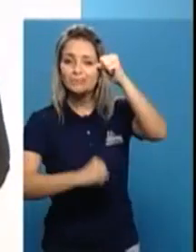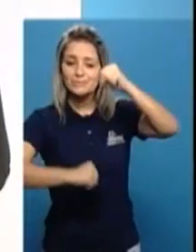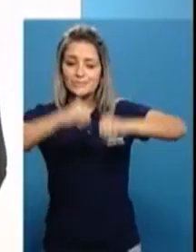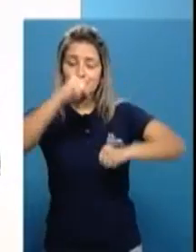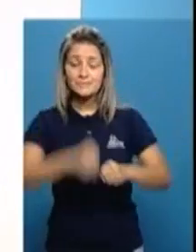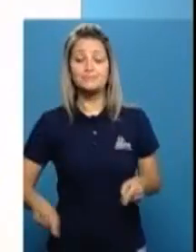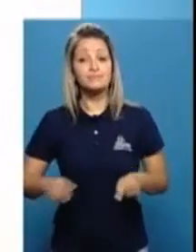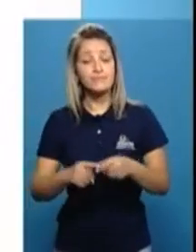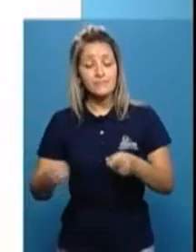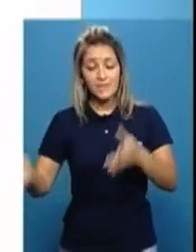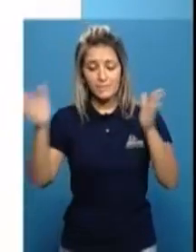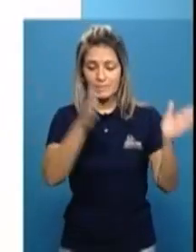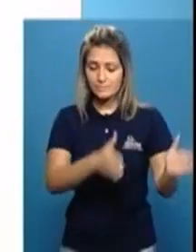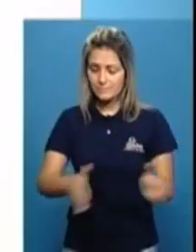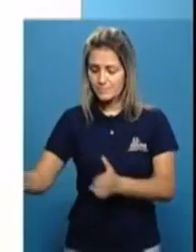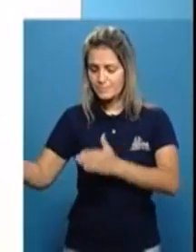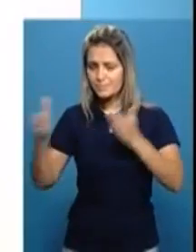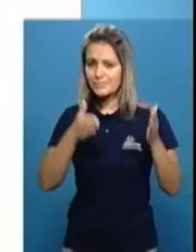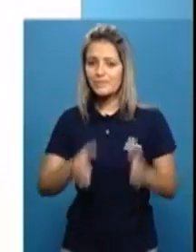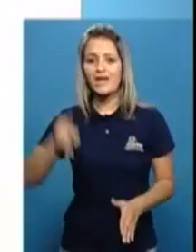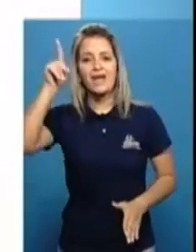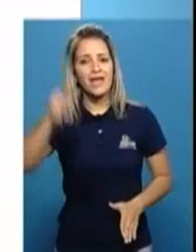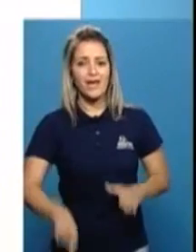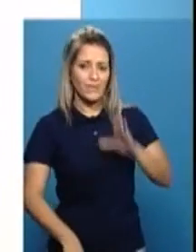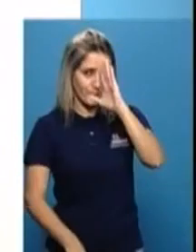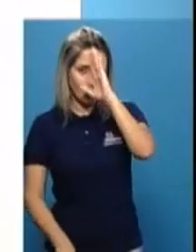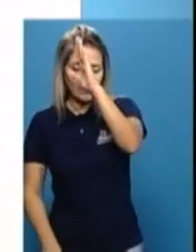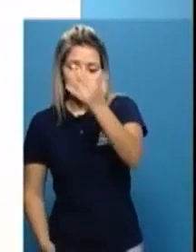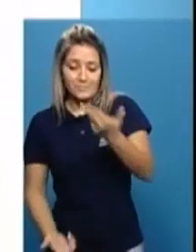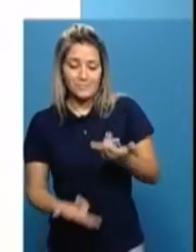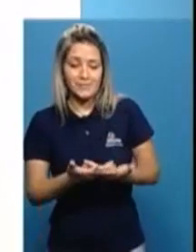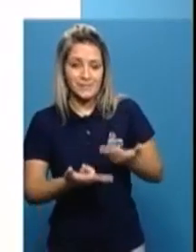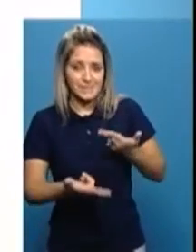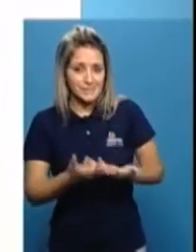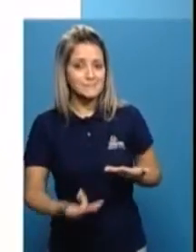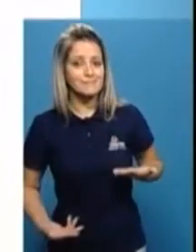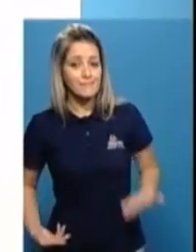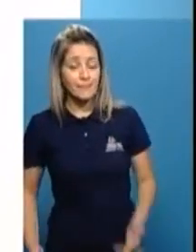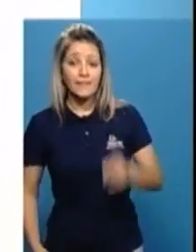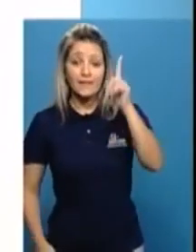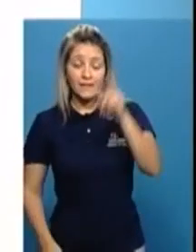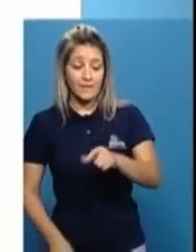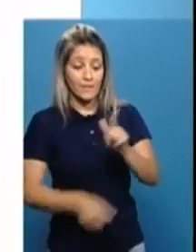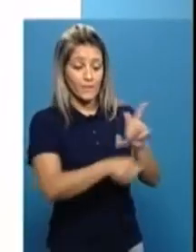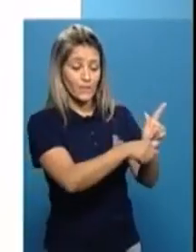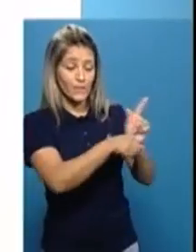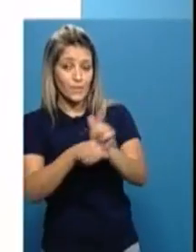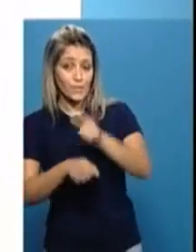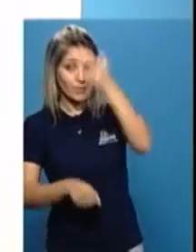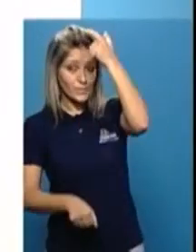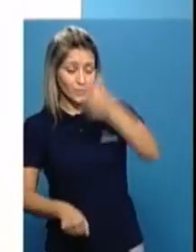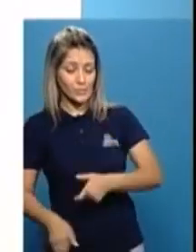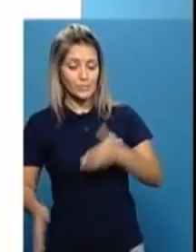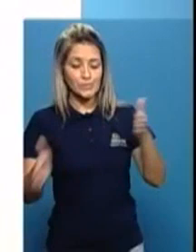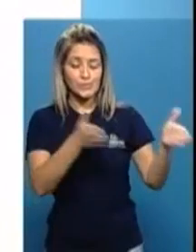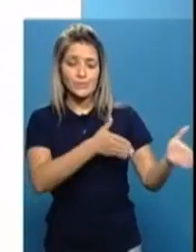é disparadamente o mais utilizado e fica a cargo dos gestores de